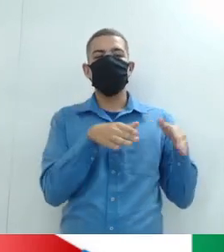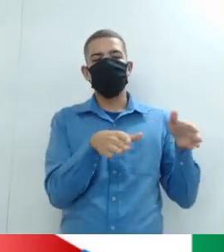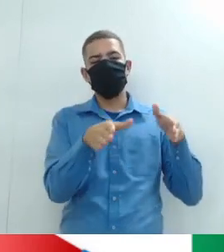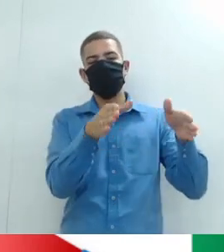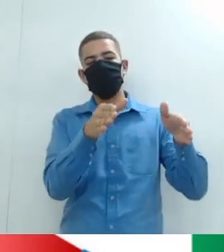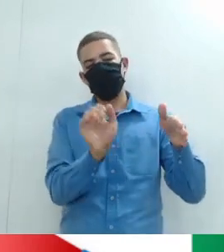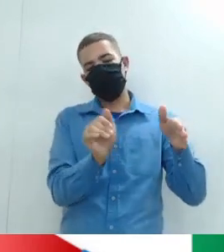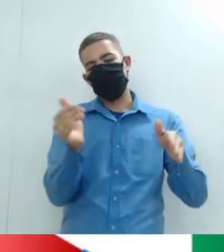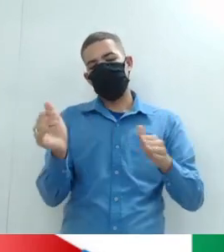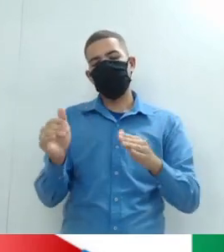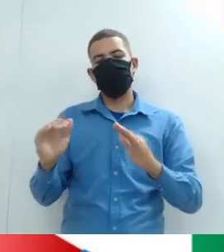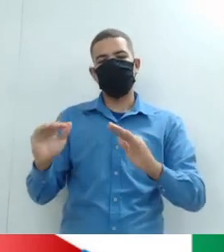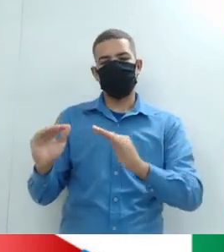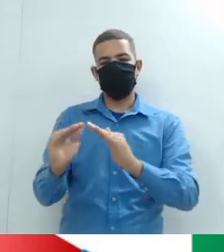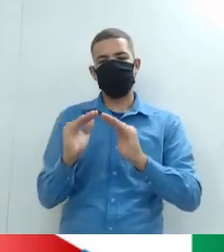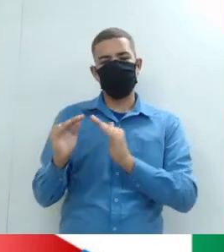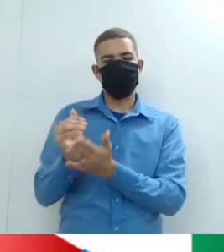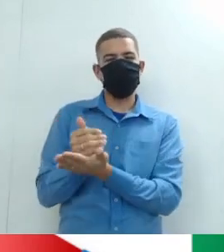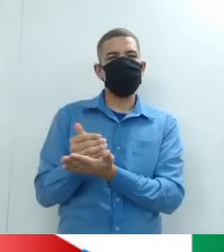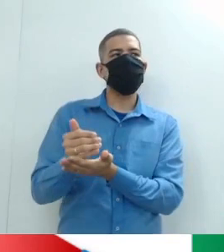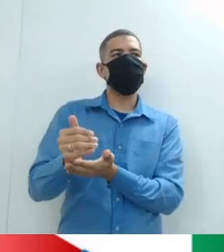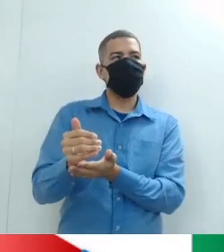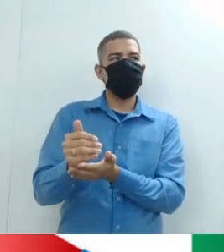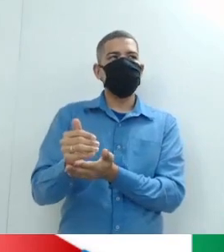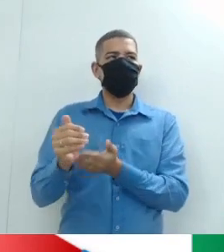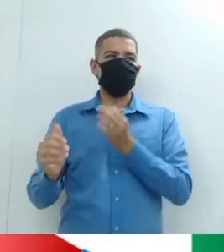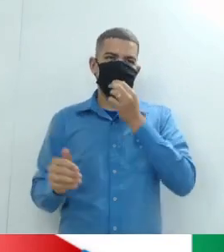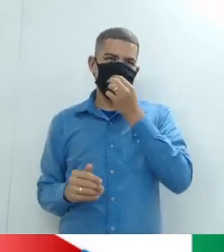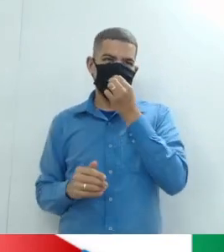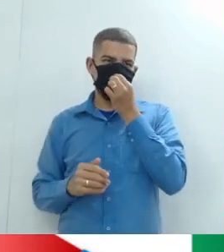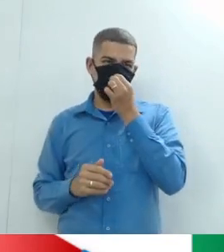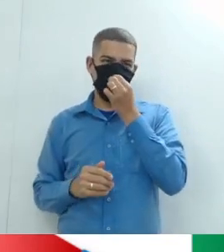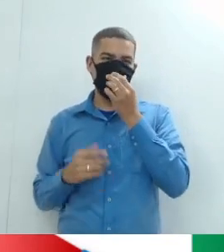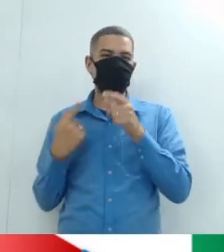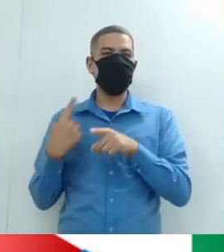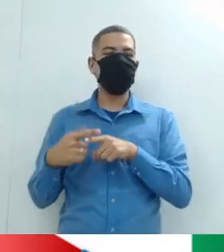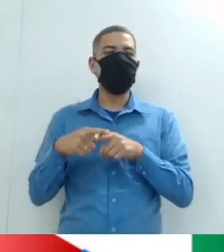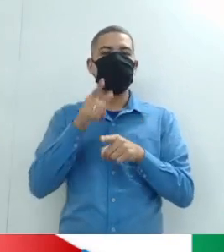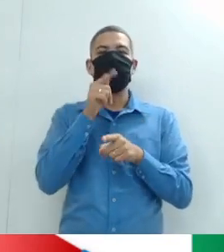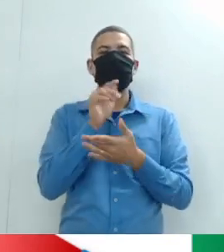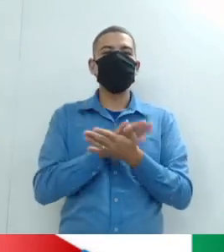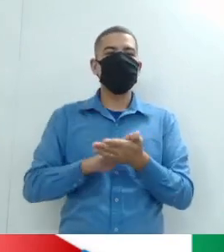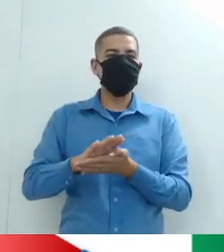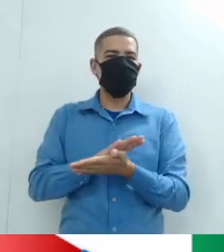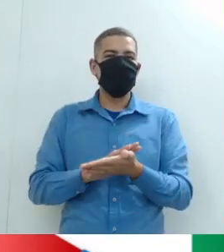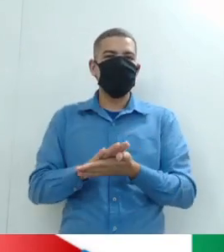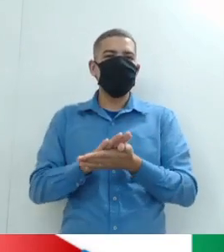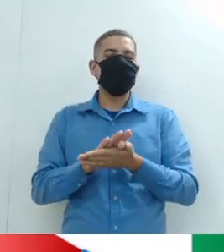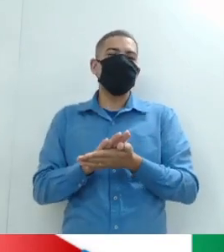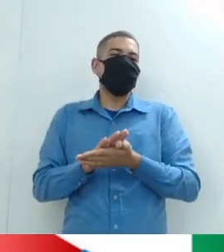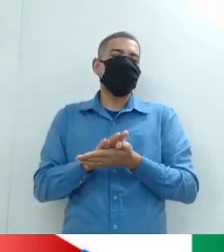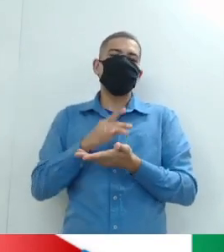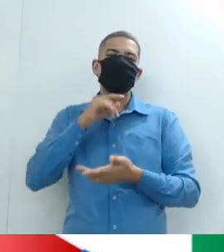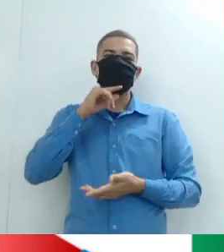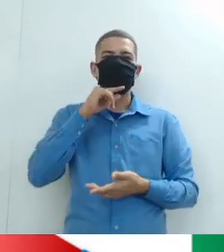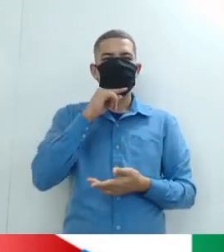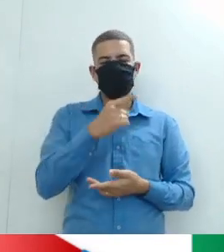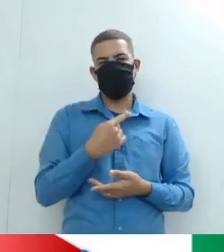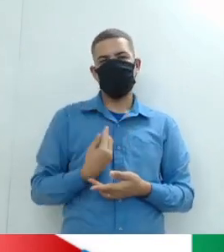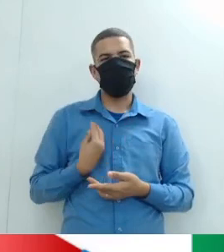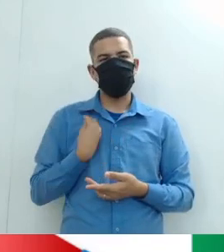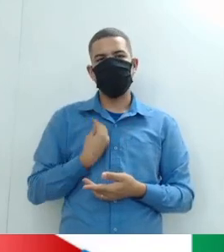ou próximo a um local que tenha água, porque sem água não há condição do ser